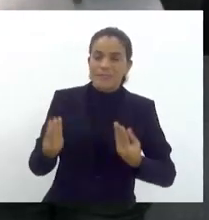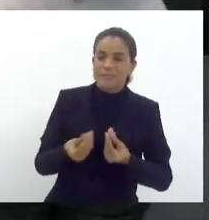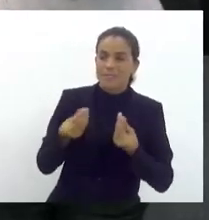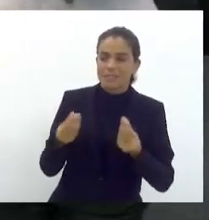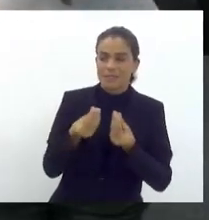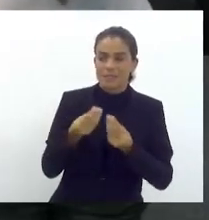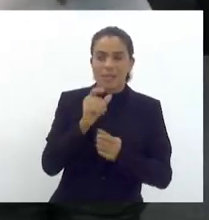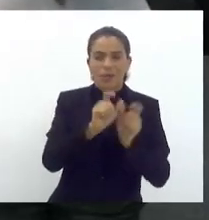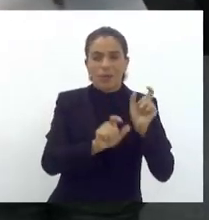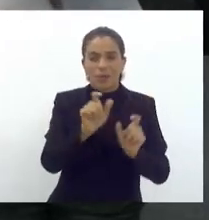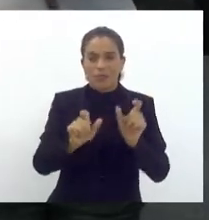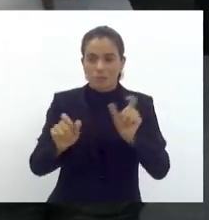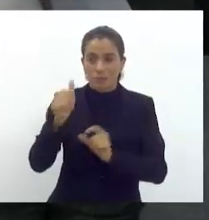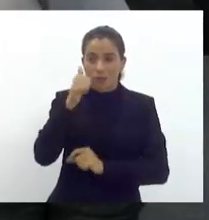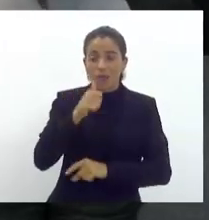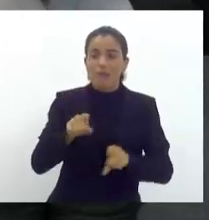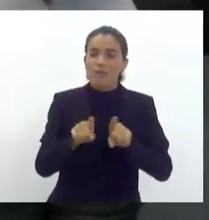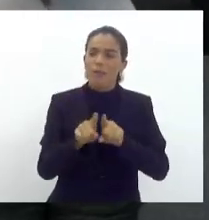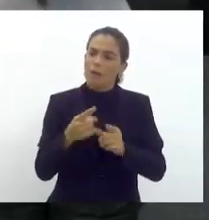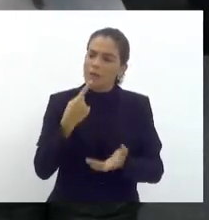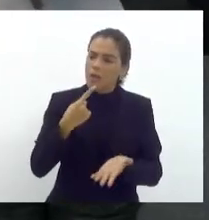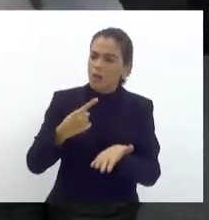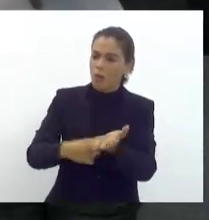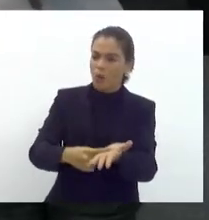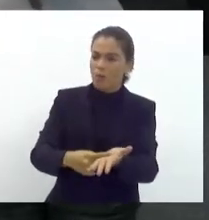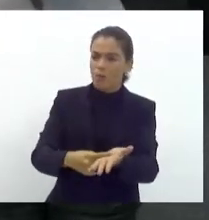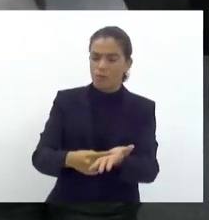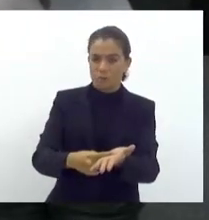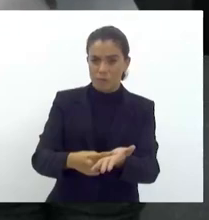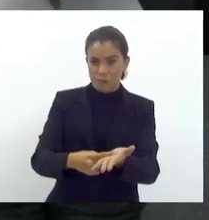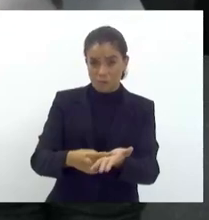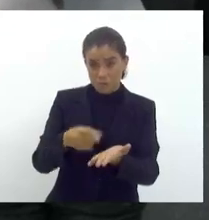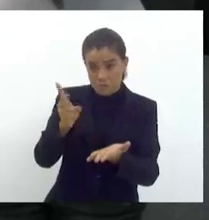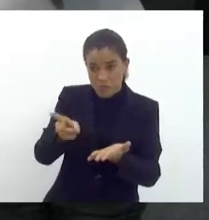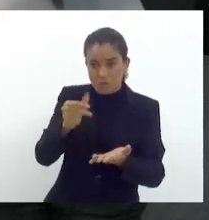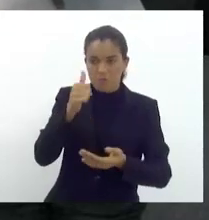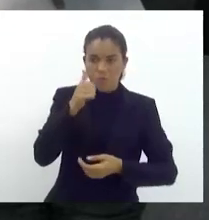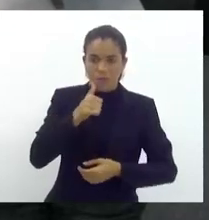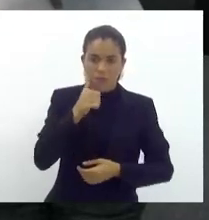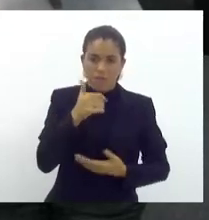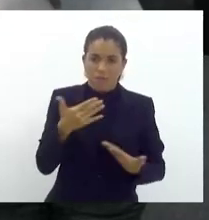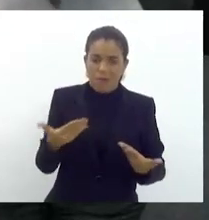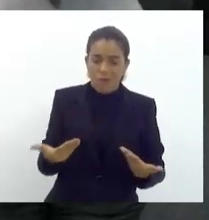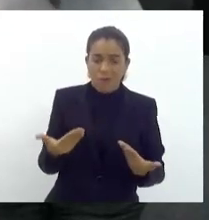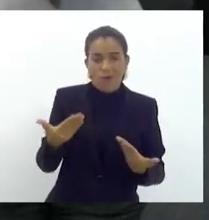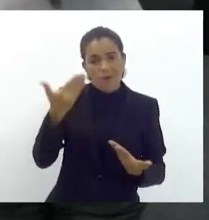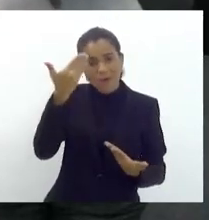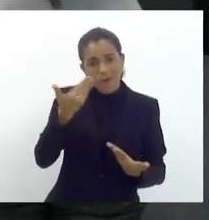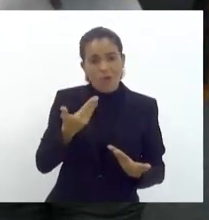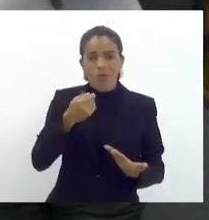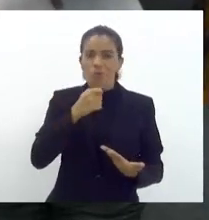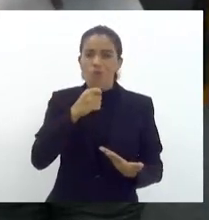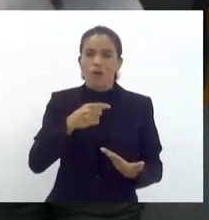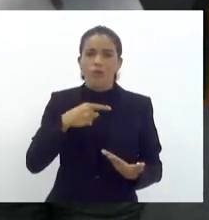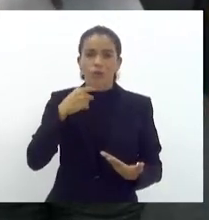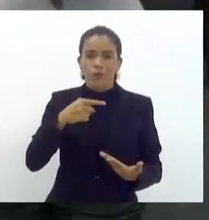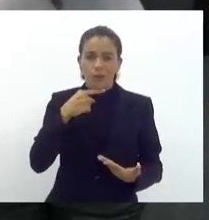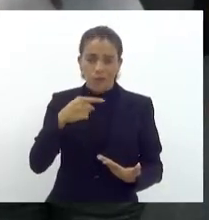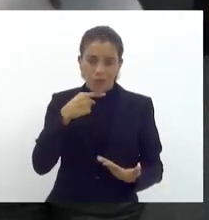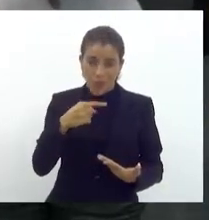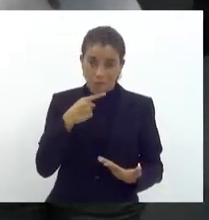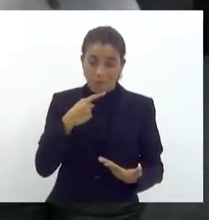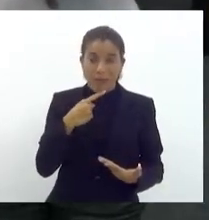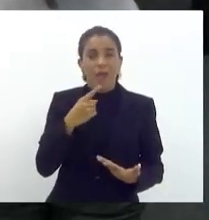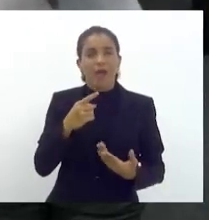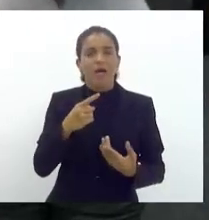com as mulheres e te compromisso dessas mesmas mulheres então eu não tenho dúvida de quando as